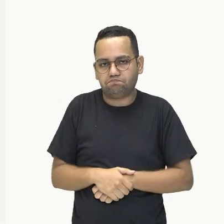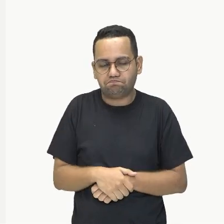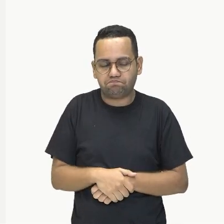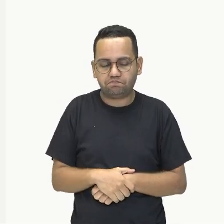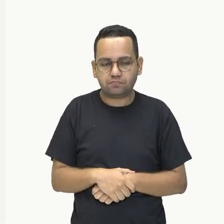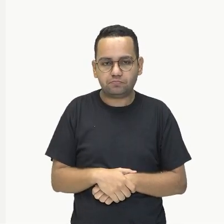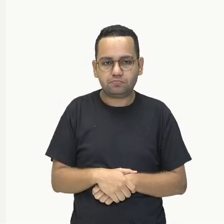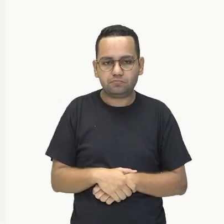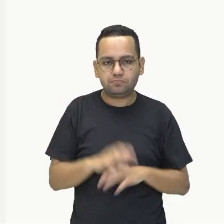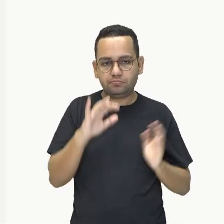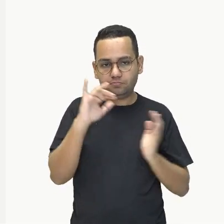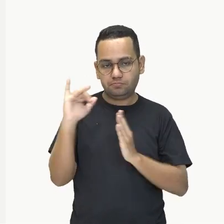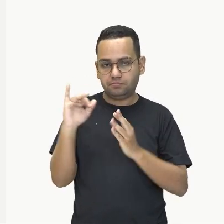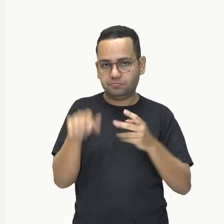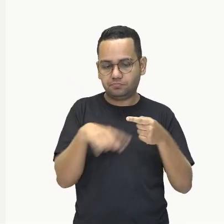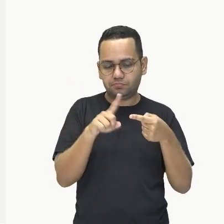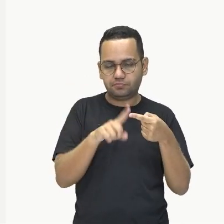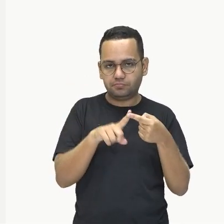ó,